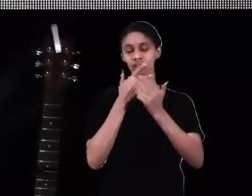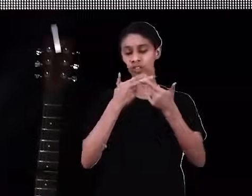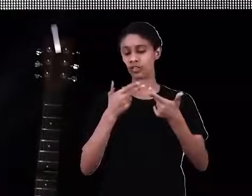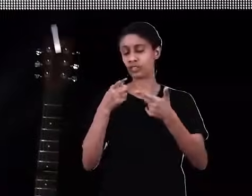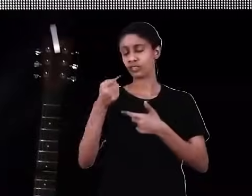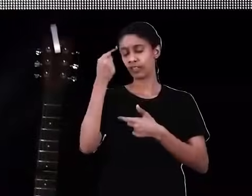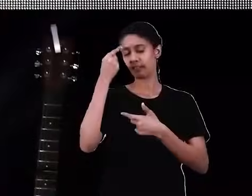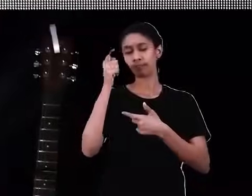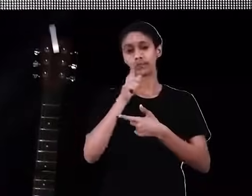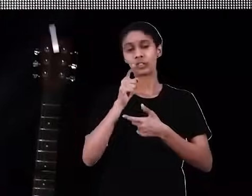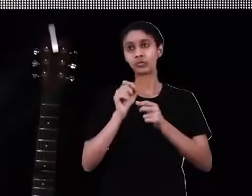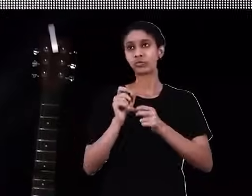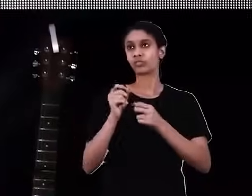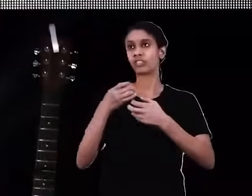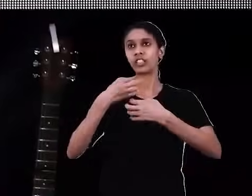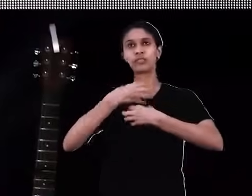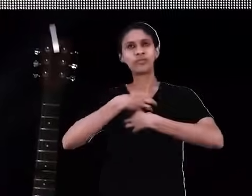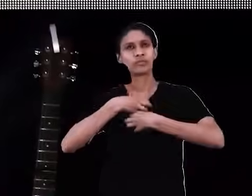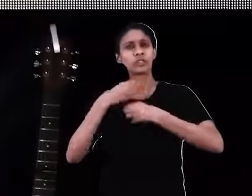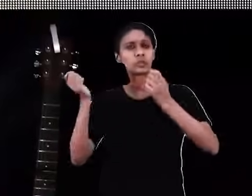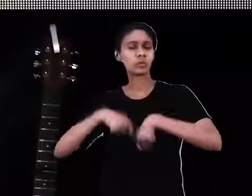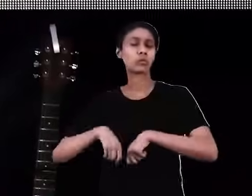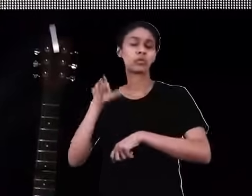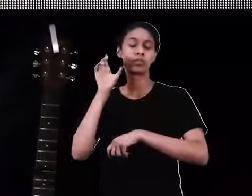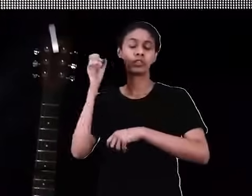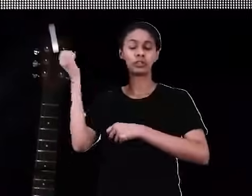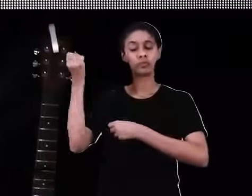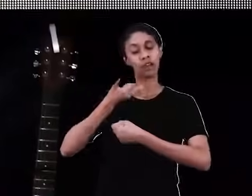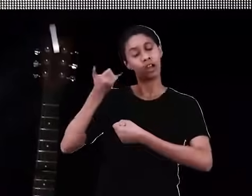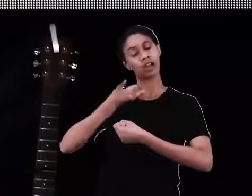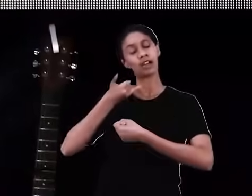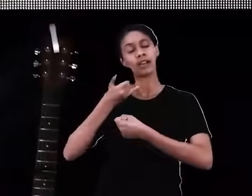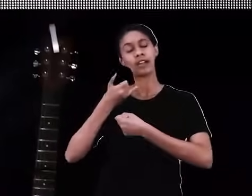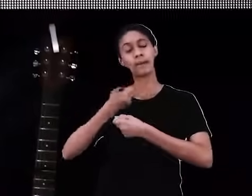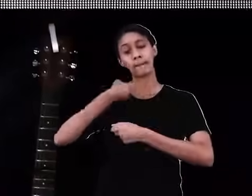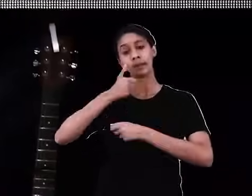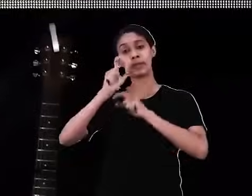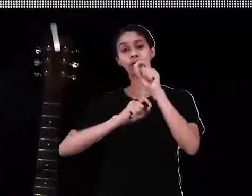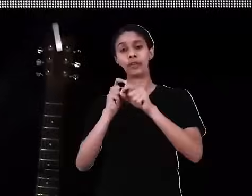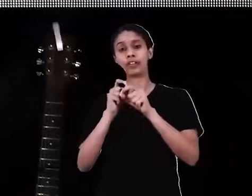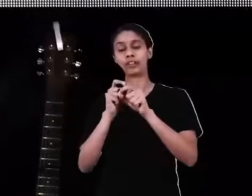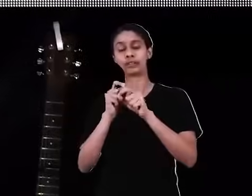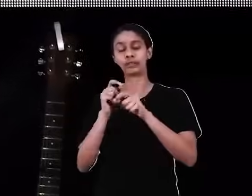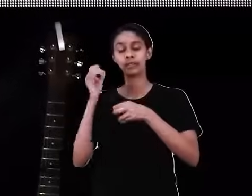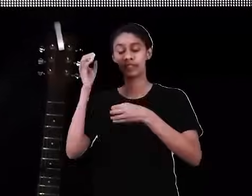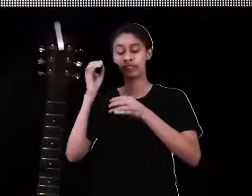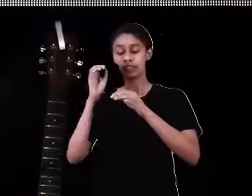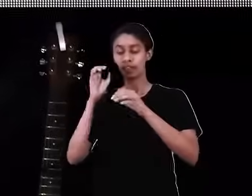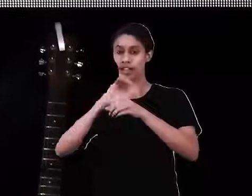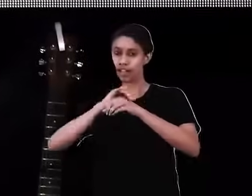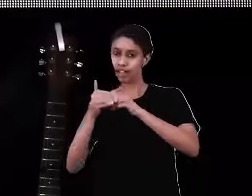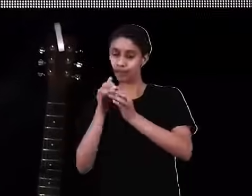você talvez não estava preparado para ouvir, a primeira concha que vai te proteger é a concha da humildade.